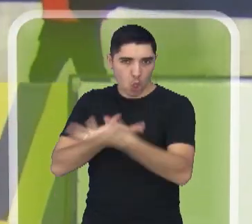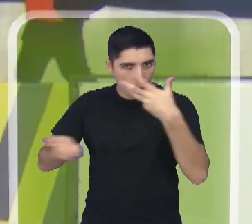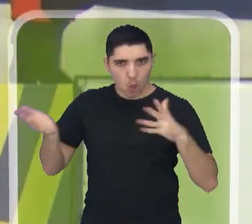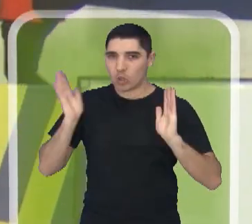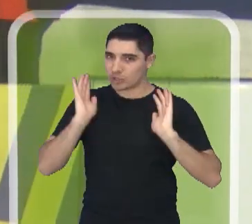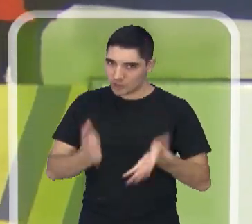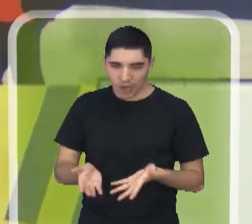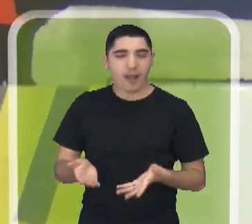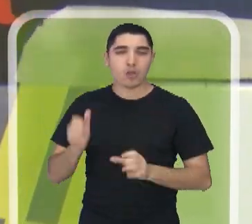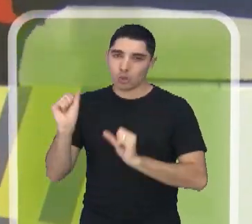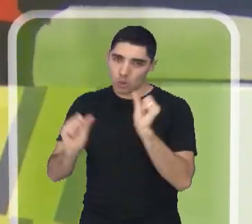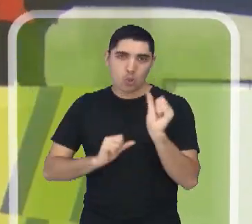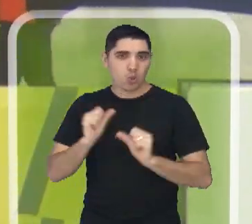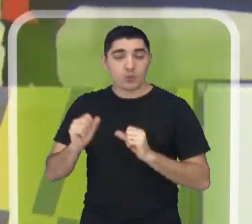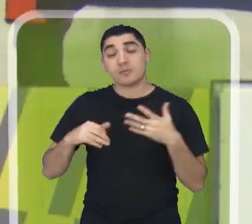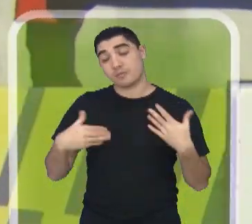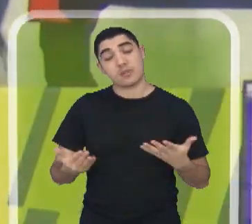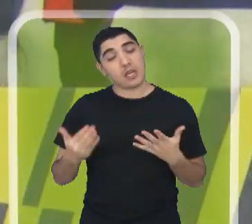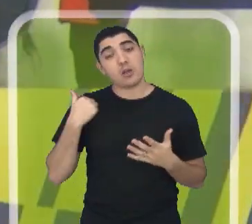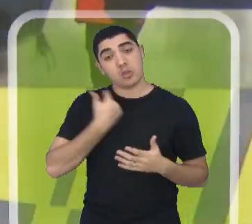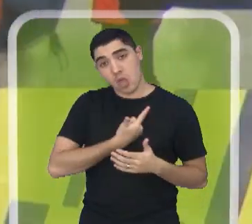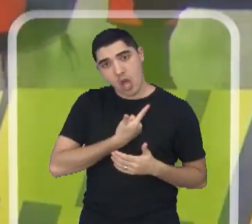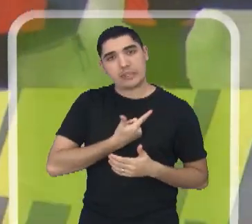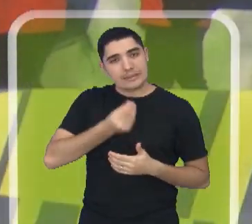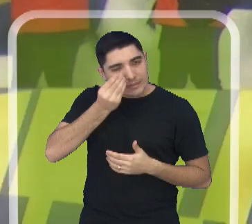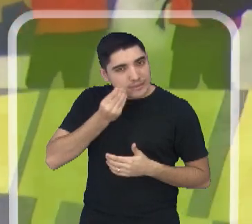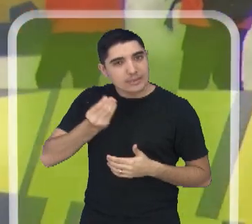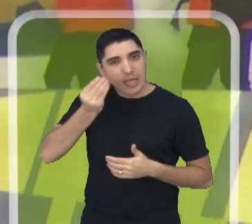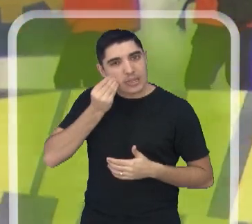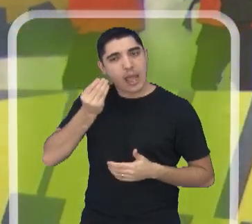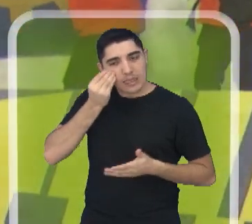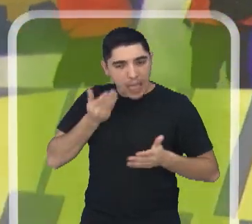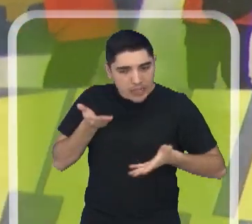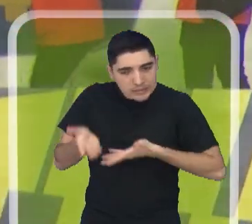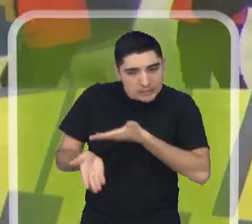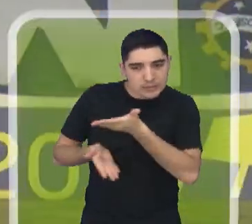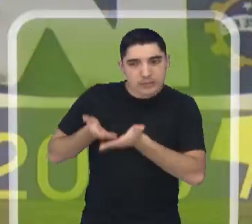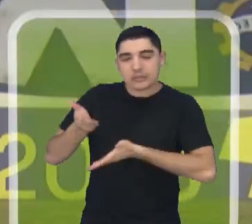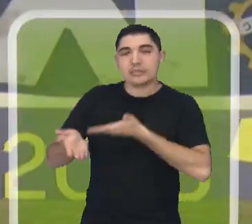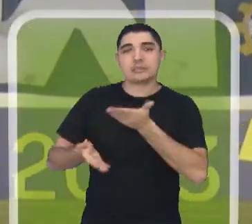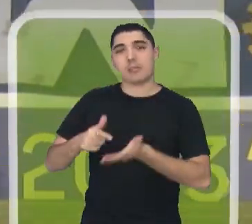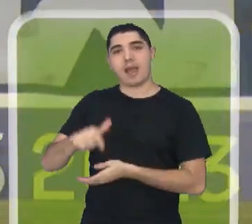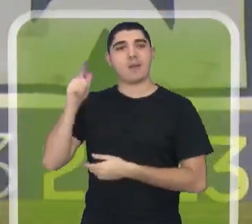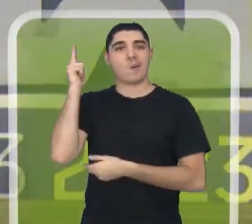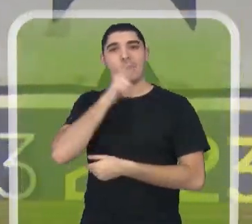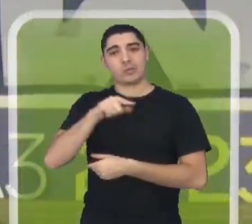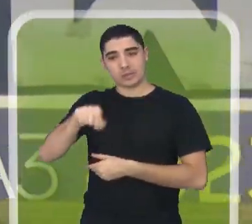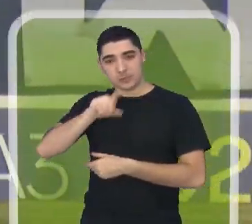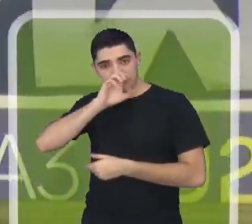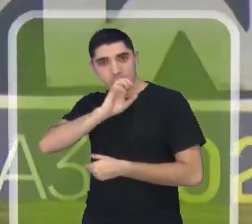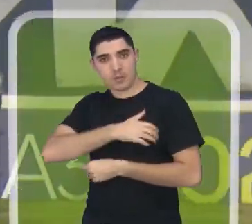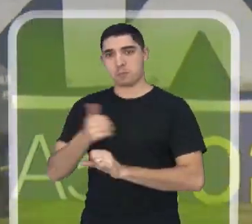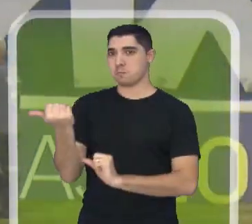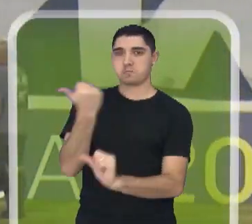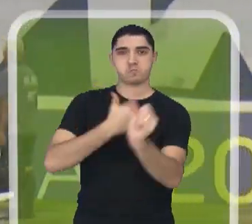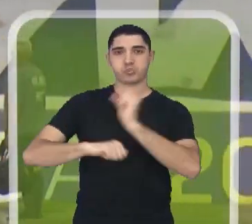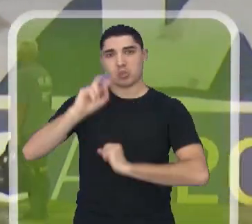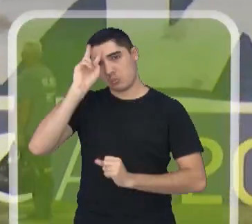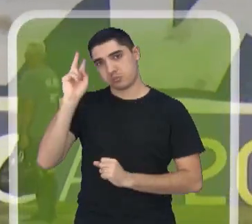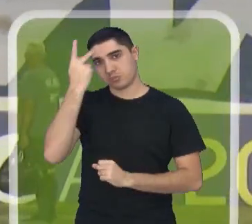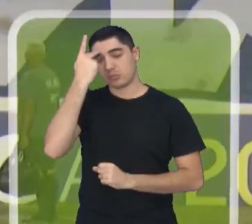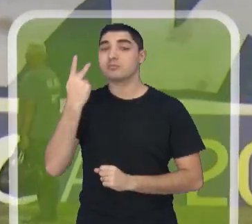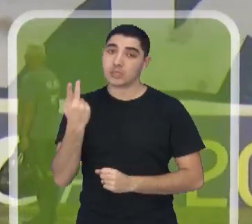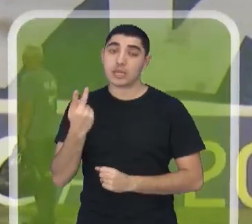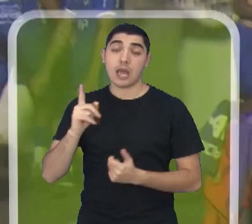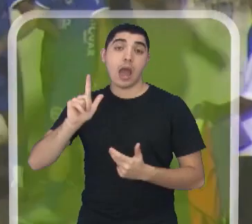fazer o que estava ali ao nosso alcance, para que realmente sair daquela situação. Acho que esse foi o primeiro passo. E